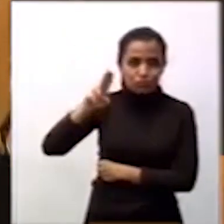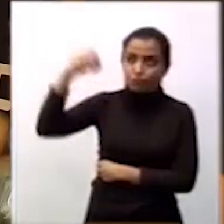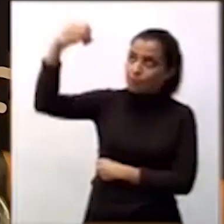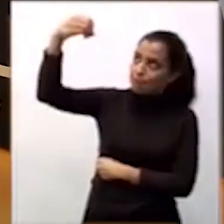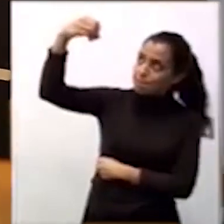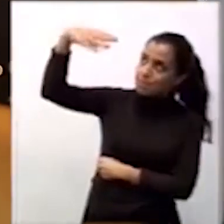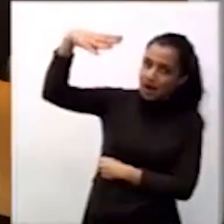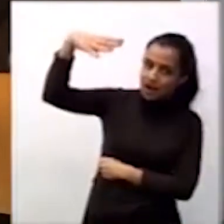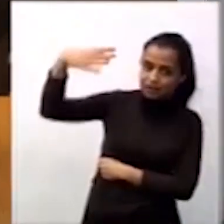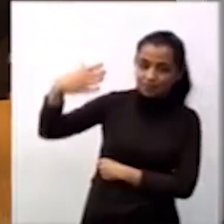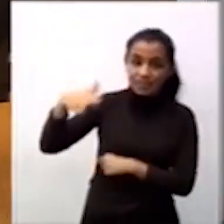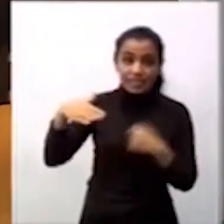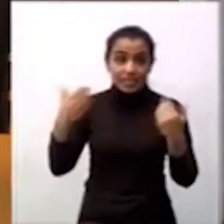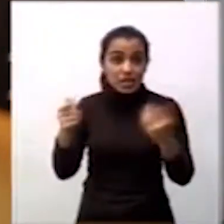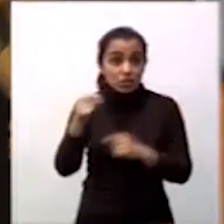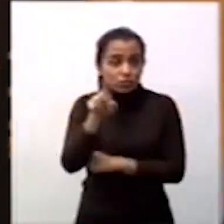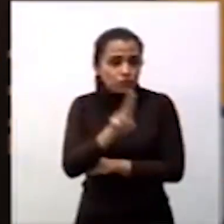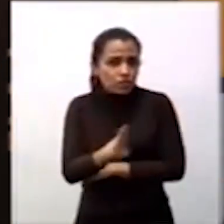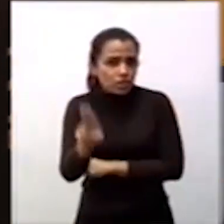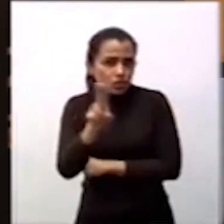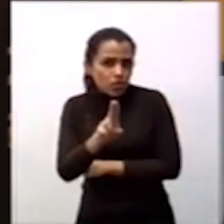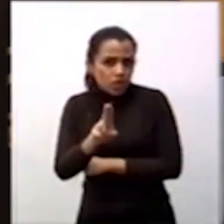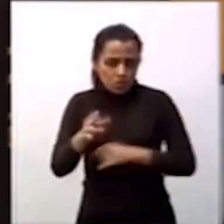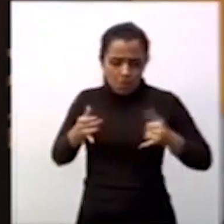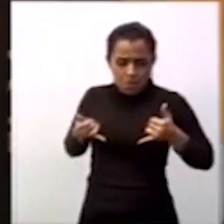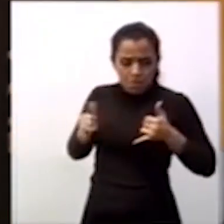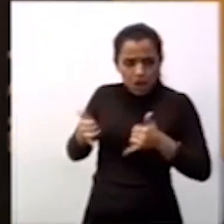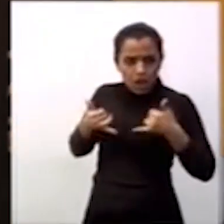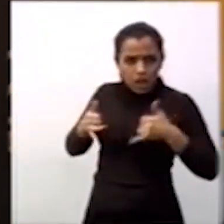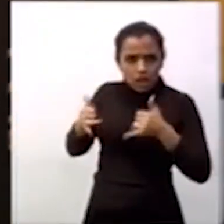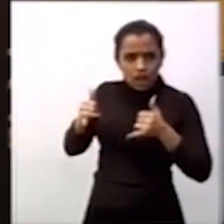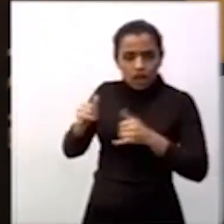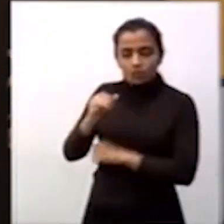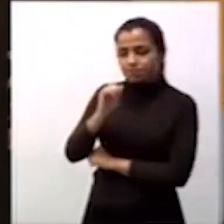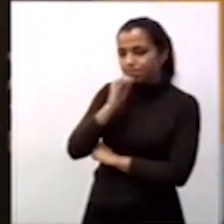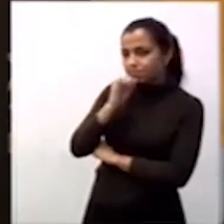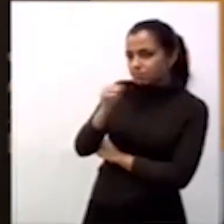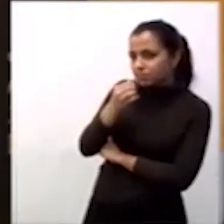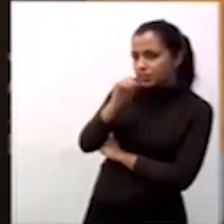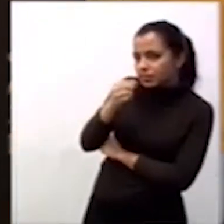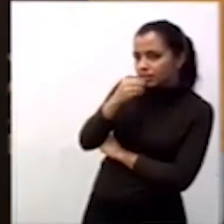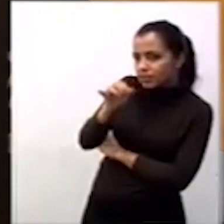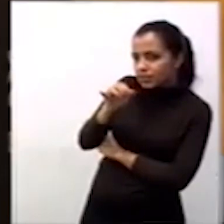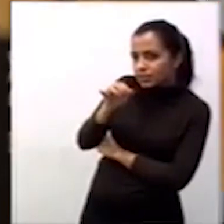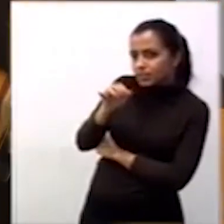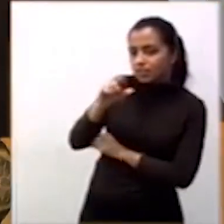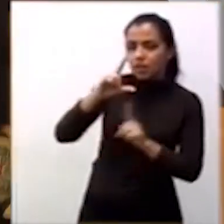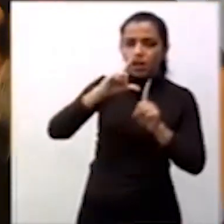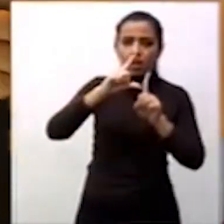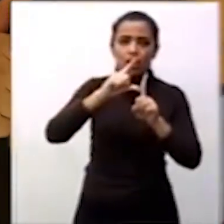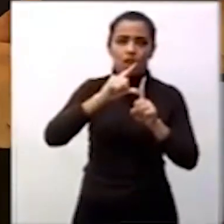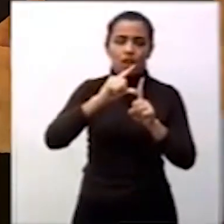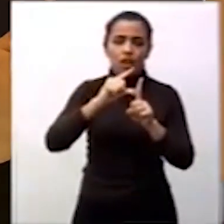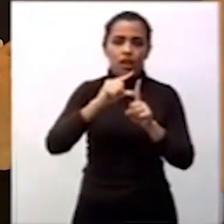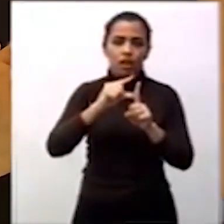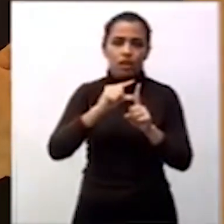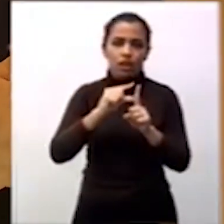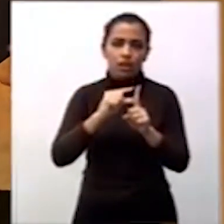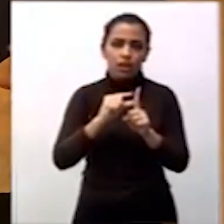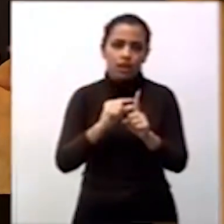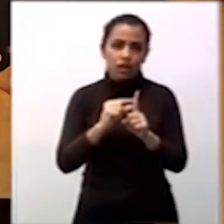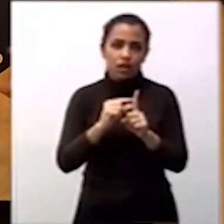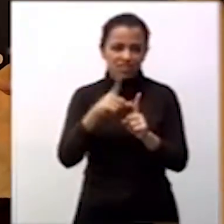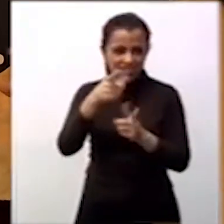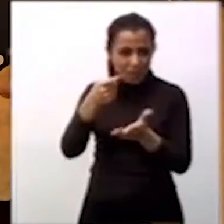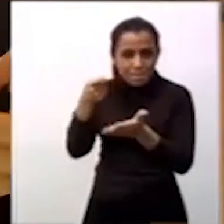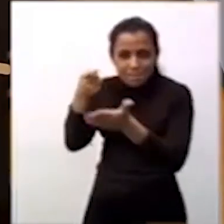você começa a usar a conta de energia elétrica por conta dessas lâmpadas vai tão lá para baixo que acaba compensando rapidamente o valor